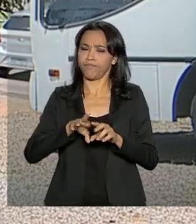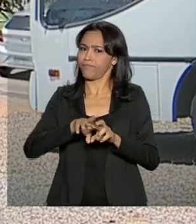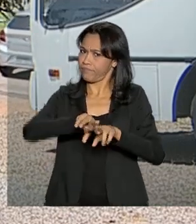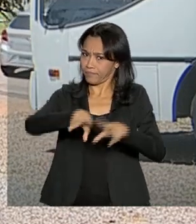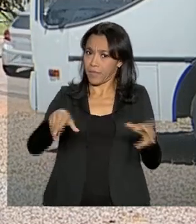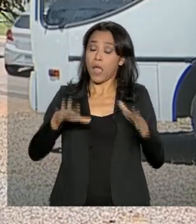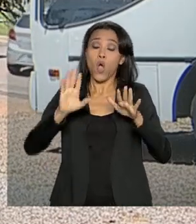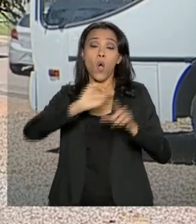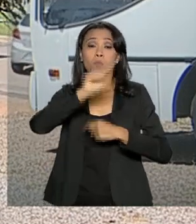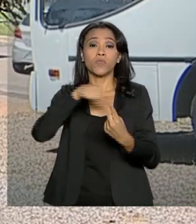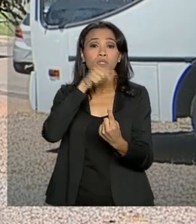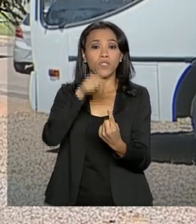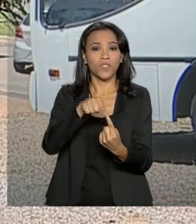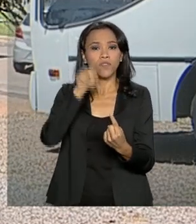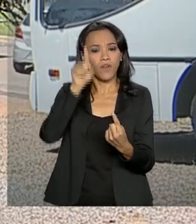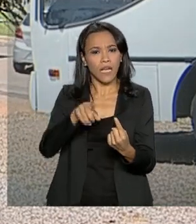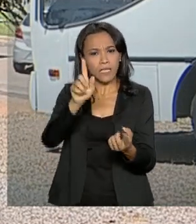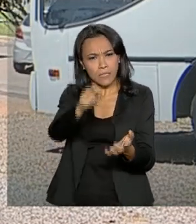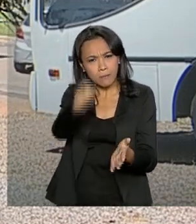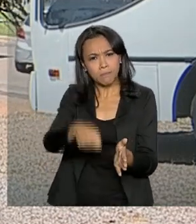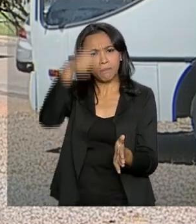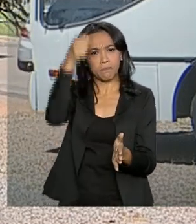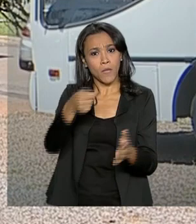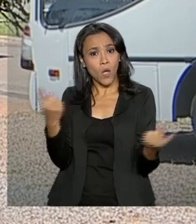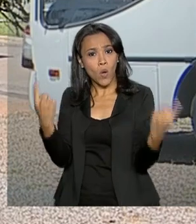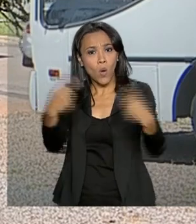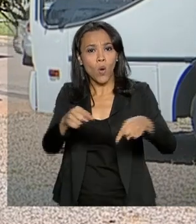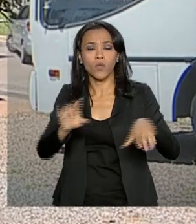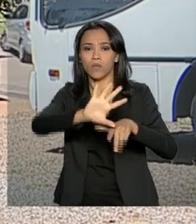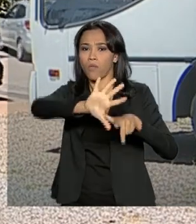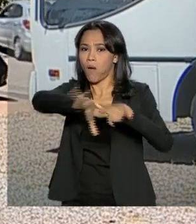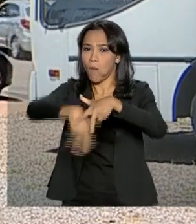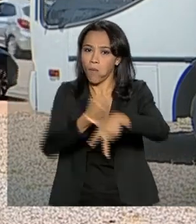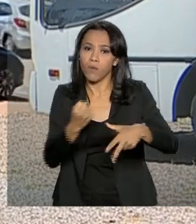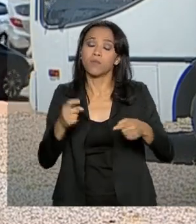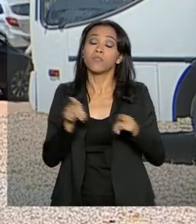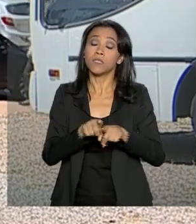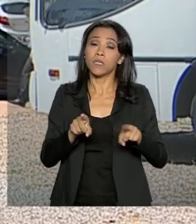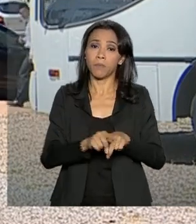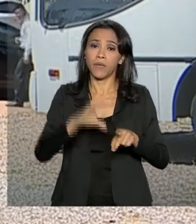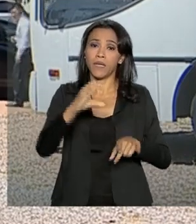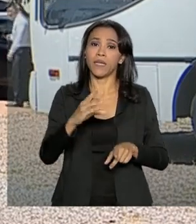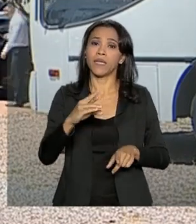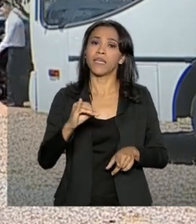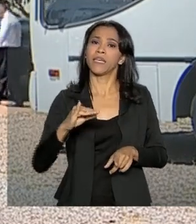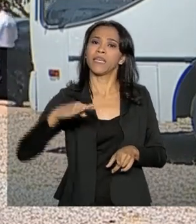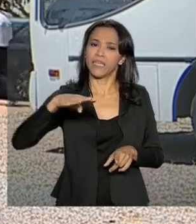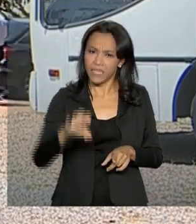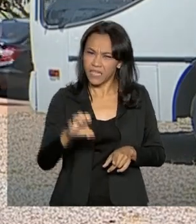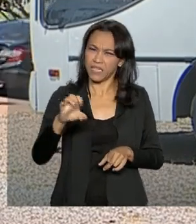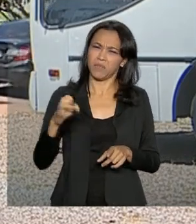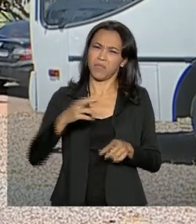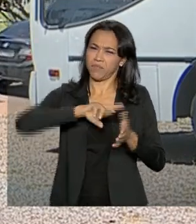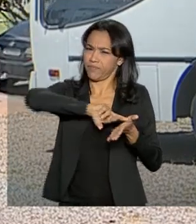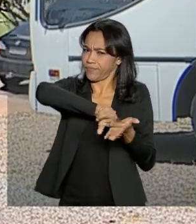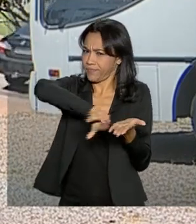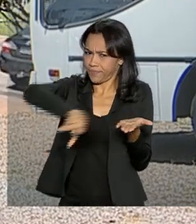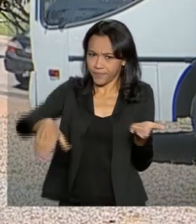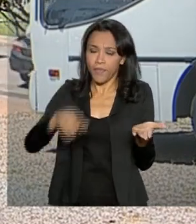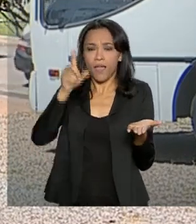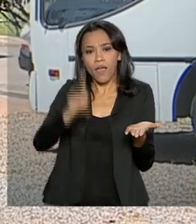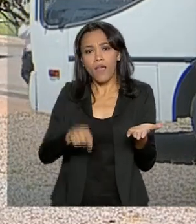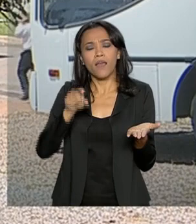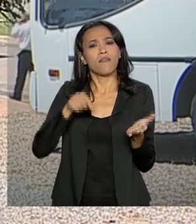pretende endurecer o combate à corrupção, ao crime organizado e aos crimes violentos. São alterações e